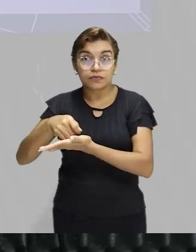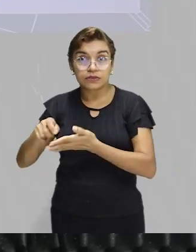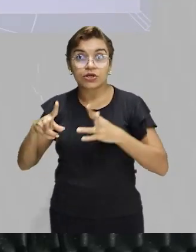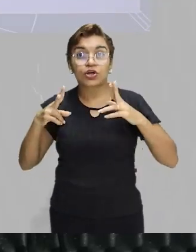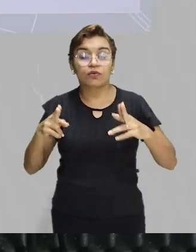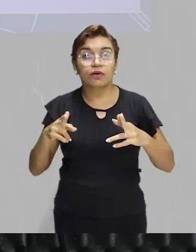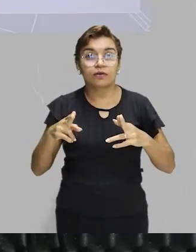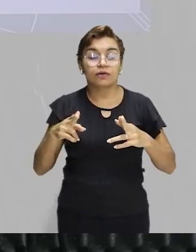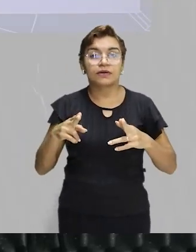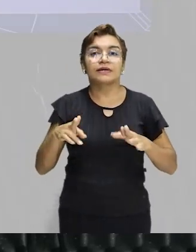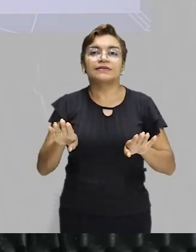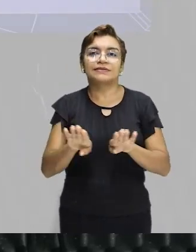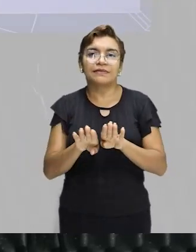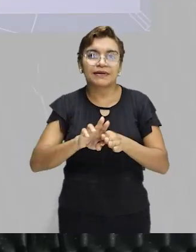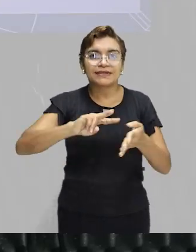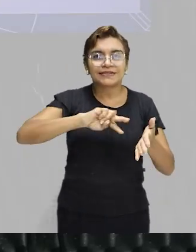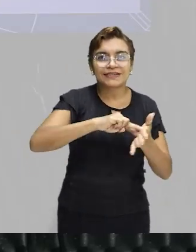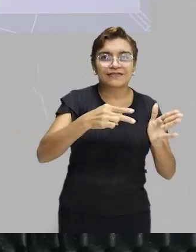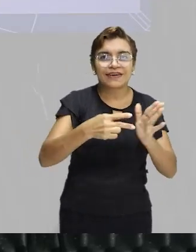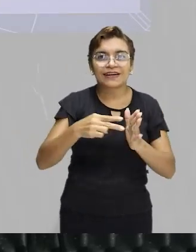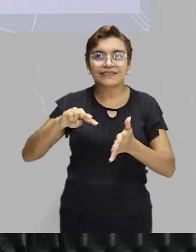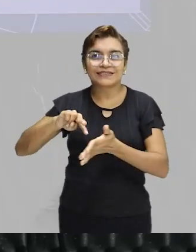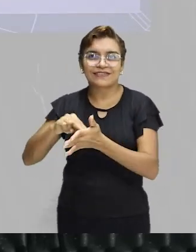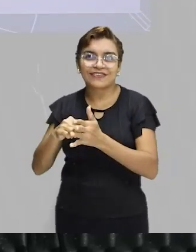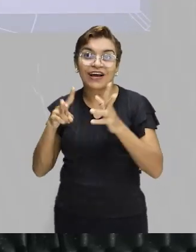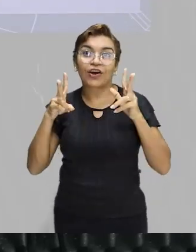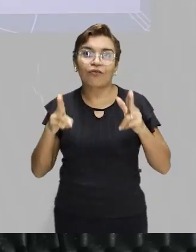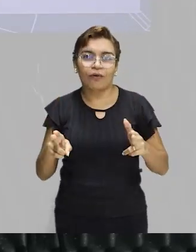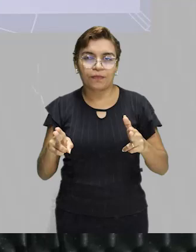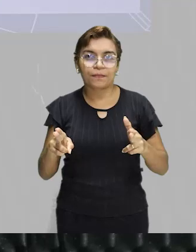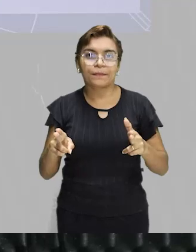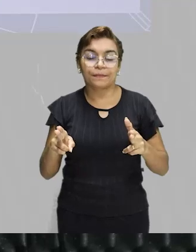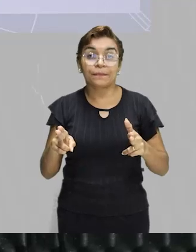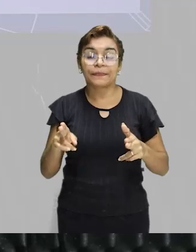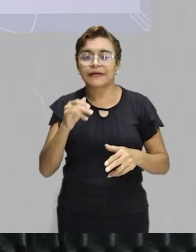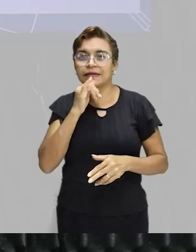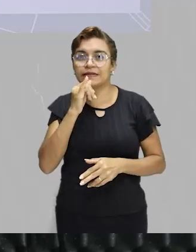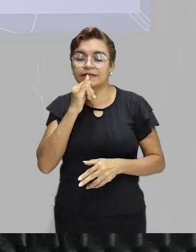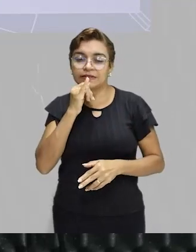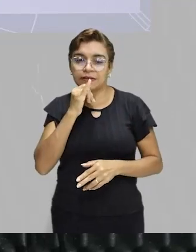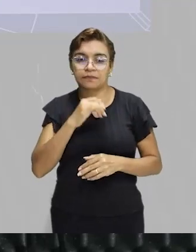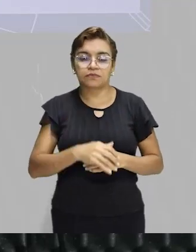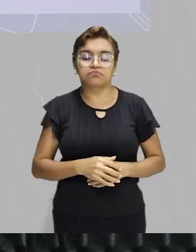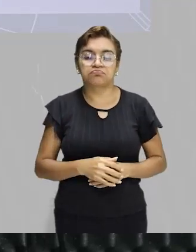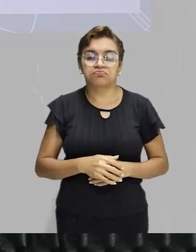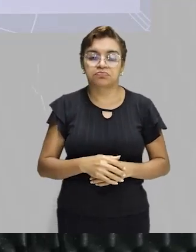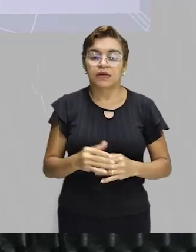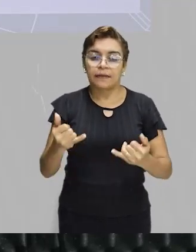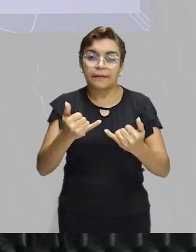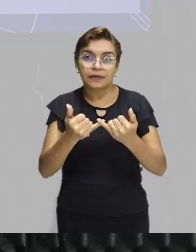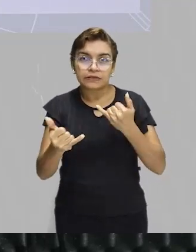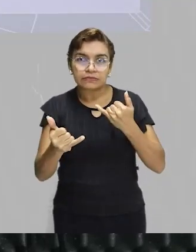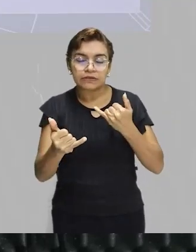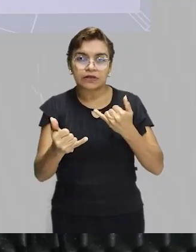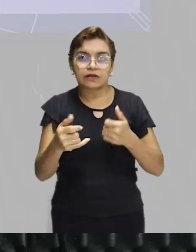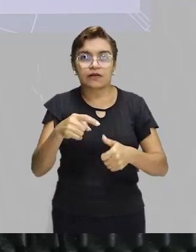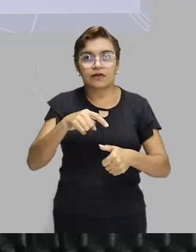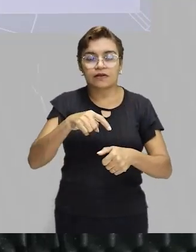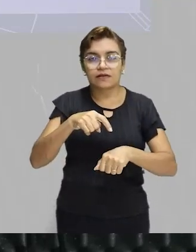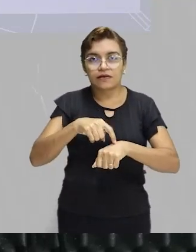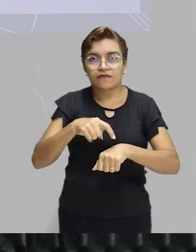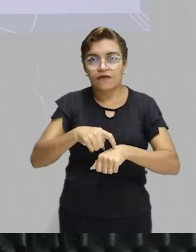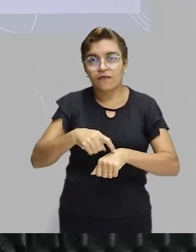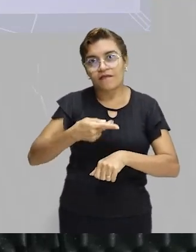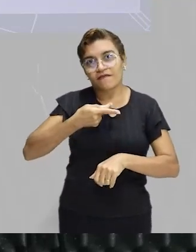têm o mesmo significado. Isso é essencial. Você pode ter uma semelhança na pronúncia, você tem que